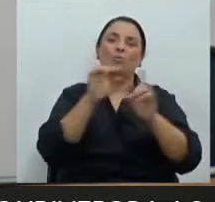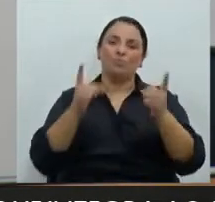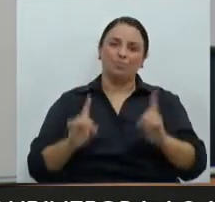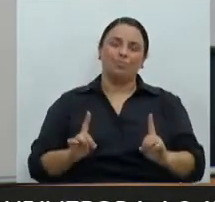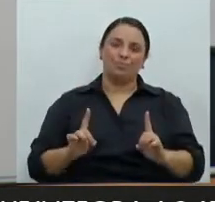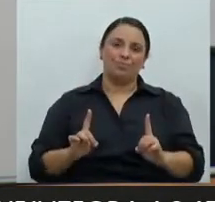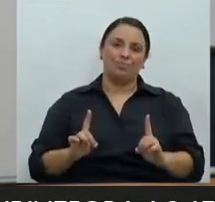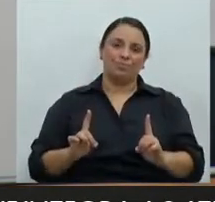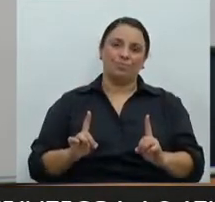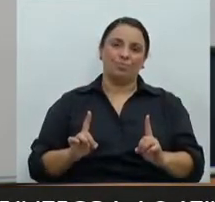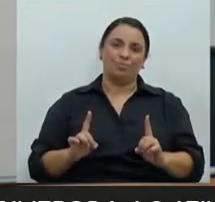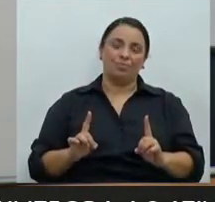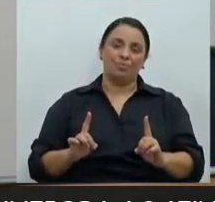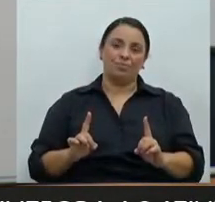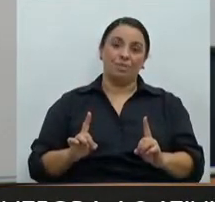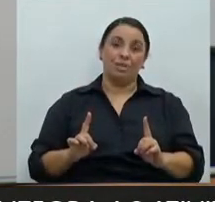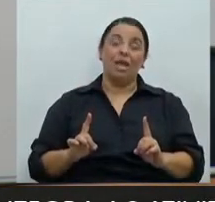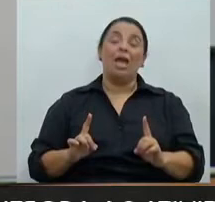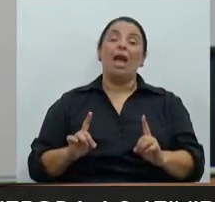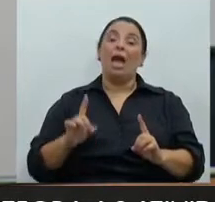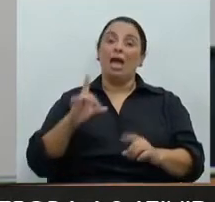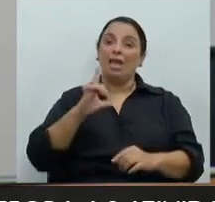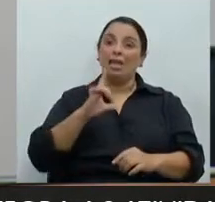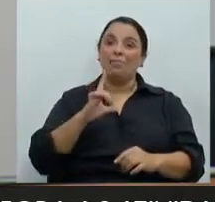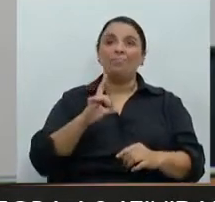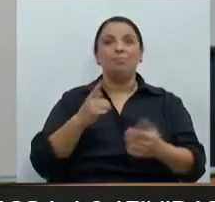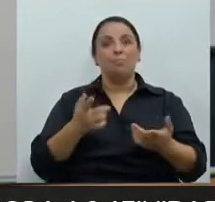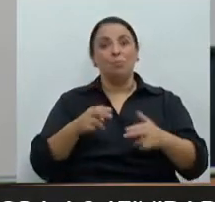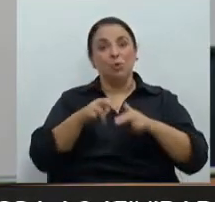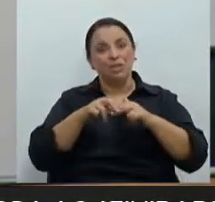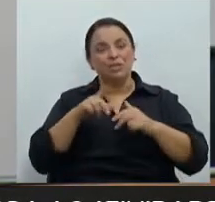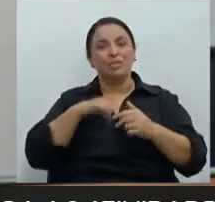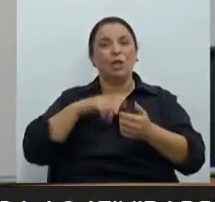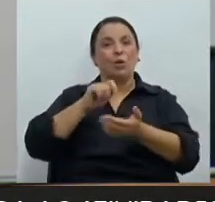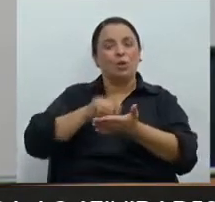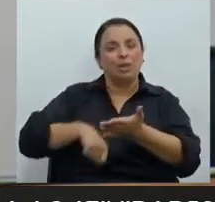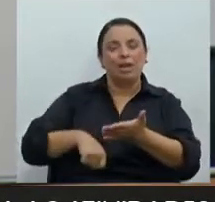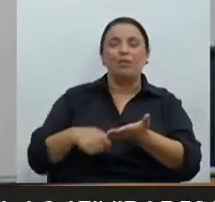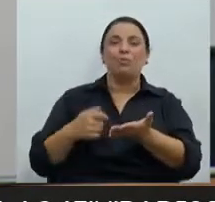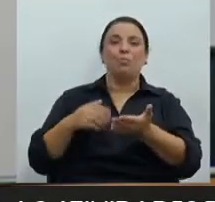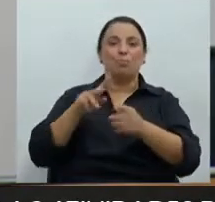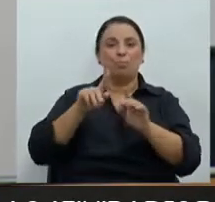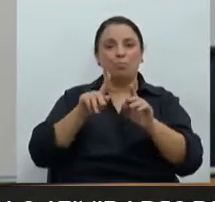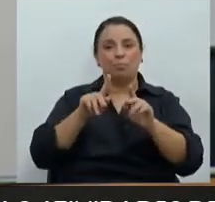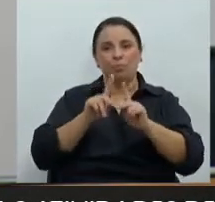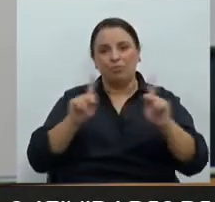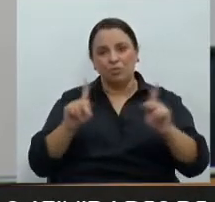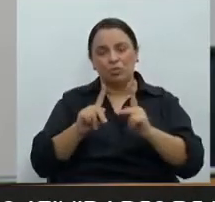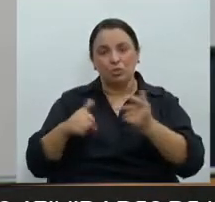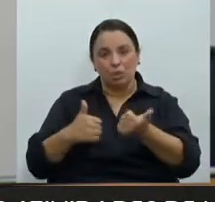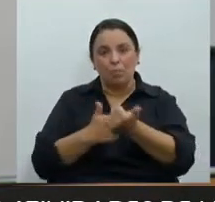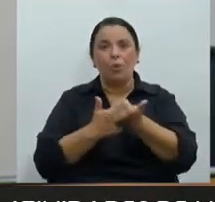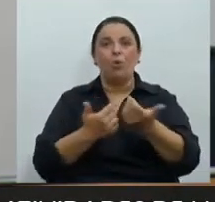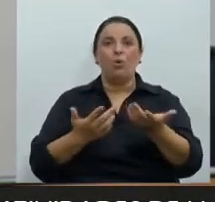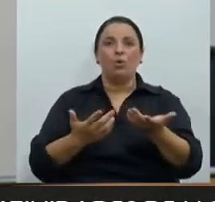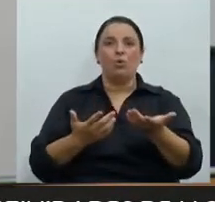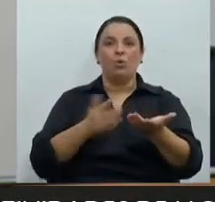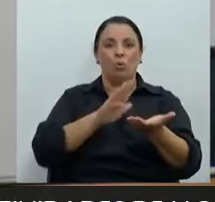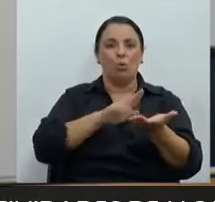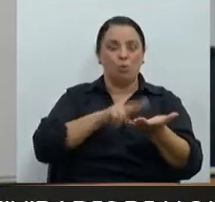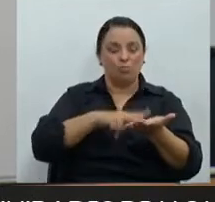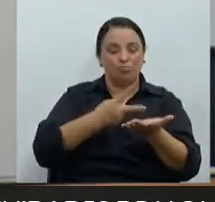nós temos o professor de apoio, o intérprete em Libras, né? A gente dá acesso para que